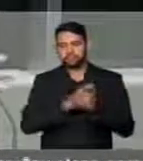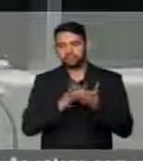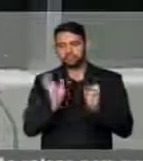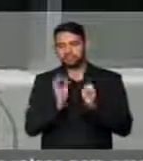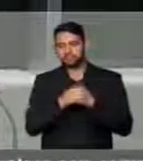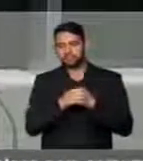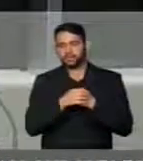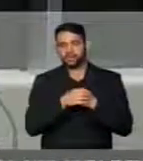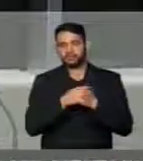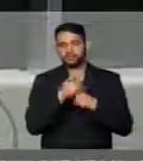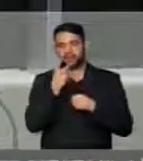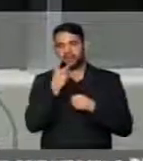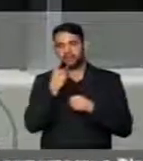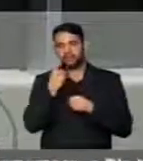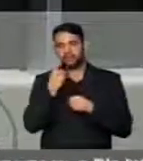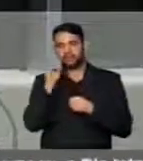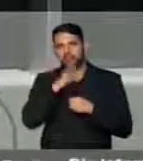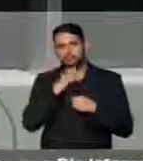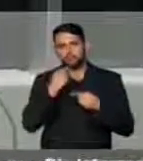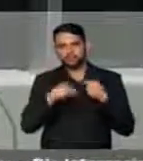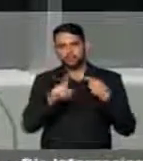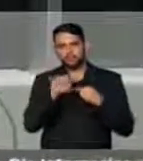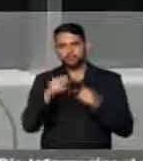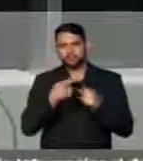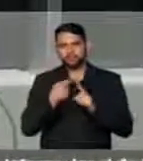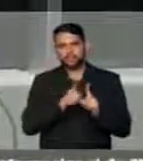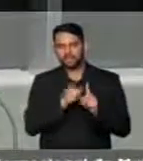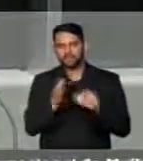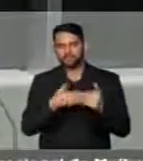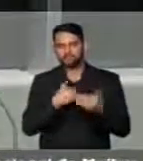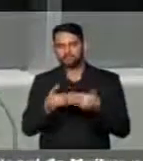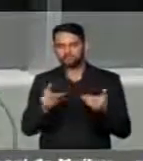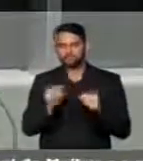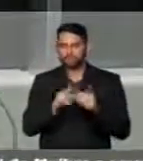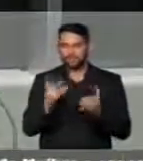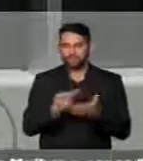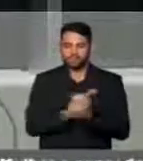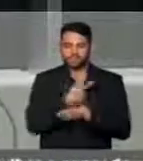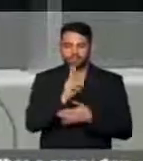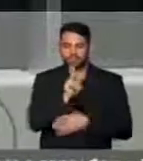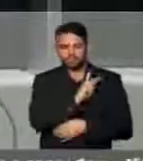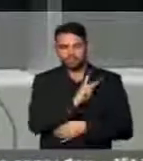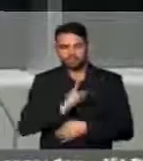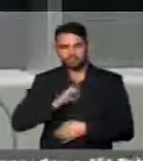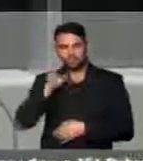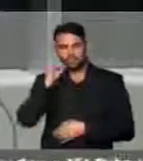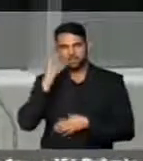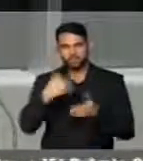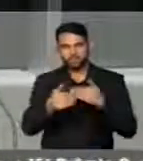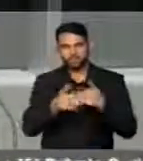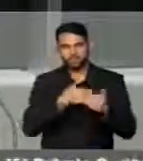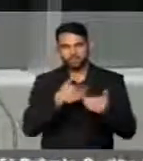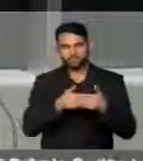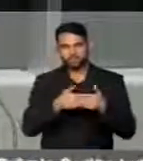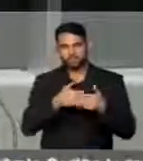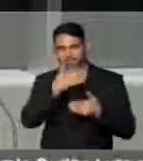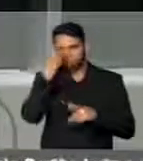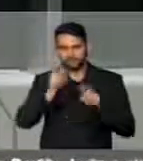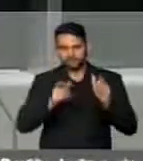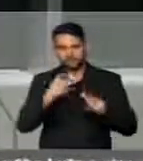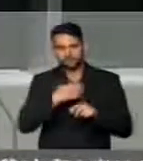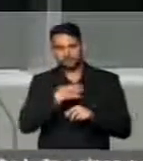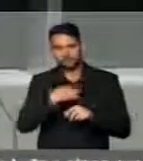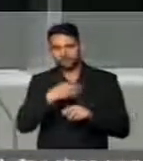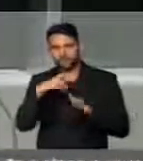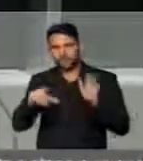à oposição a perseguição ou qualquer coisa que o valha. O ex-presidente Lula, como qualquer pessoa, está sujeito à